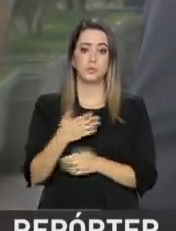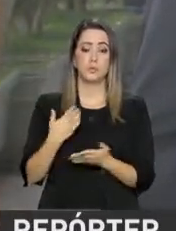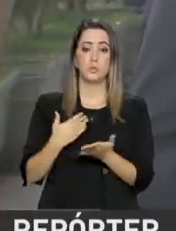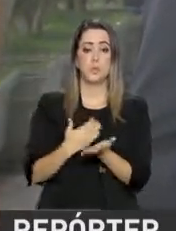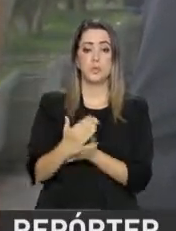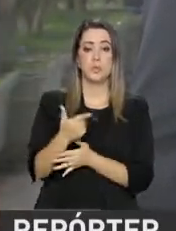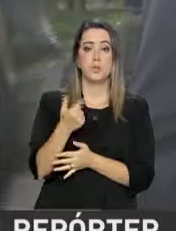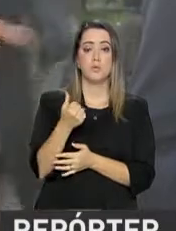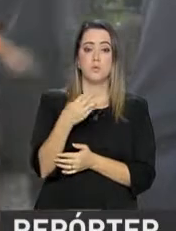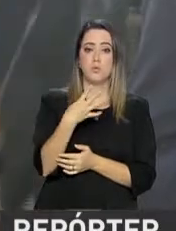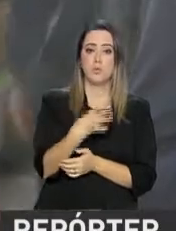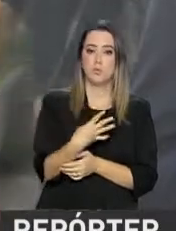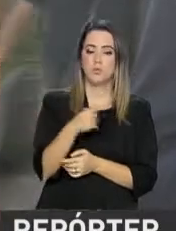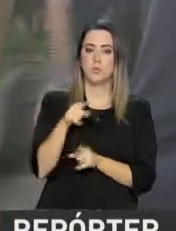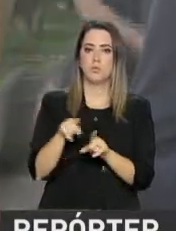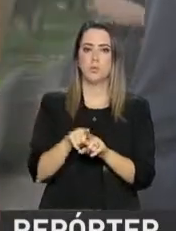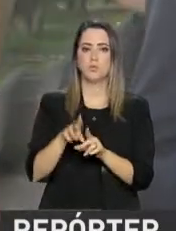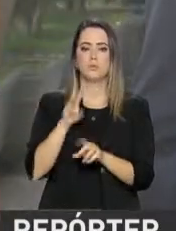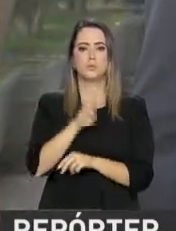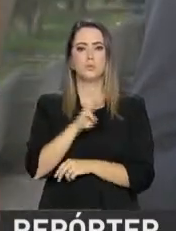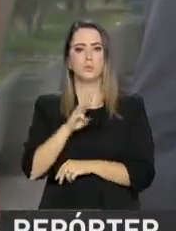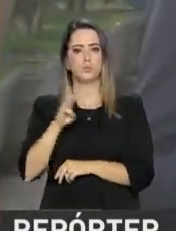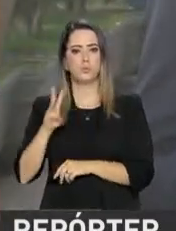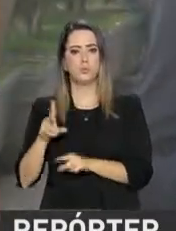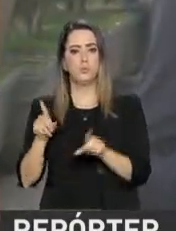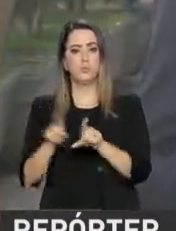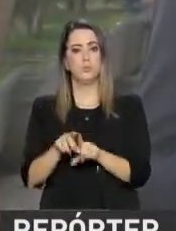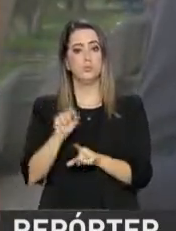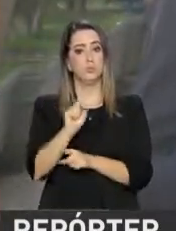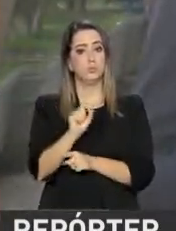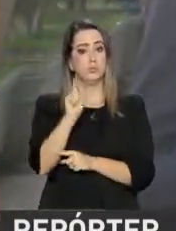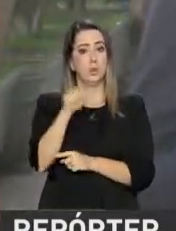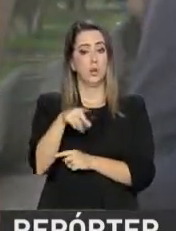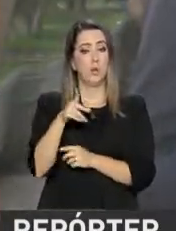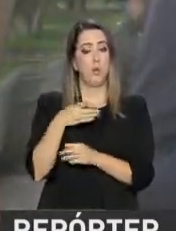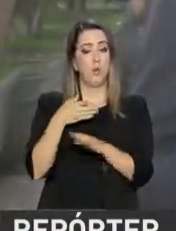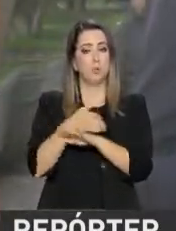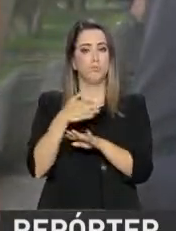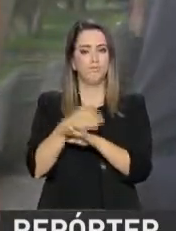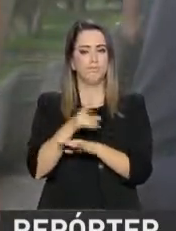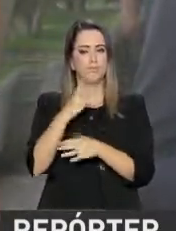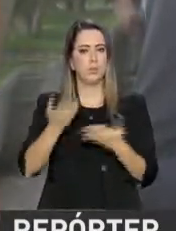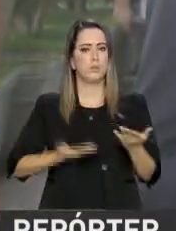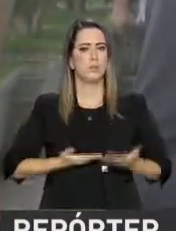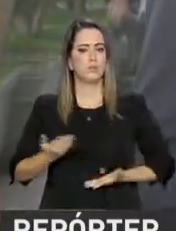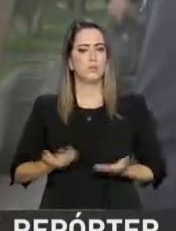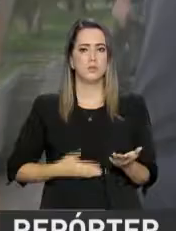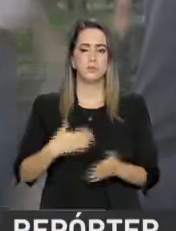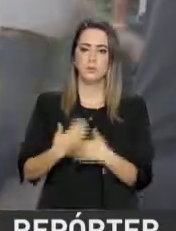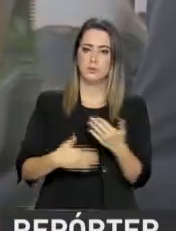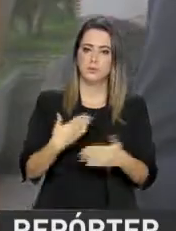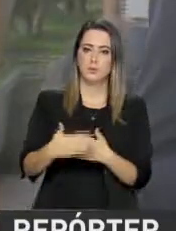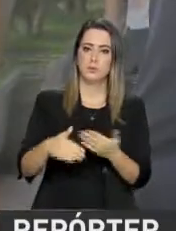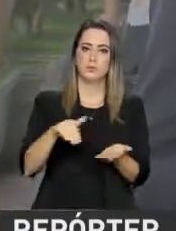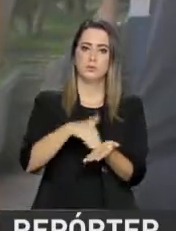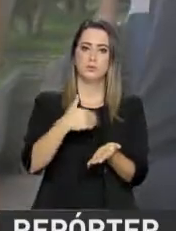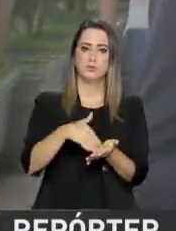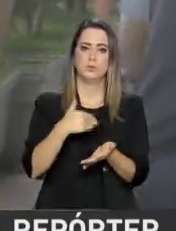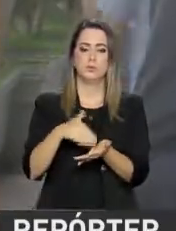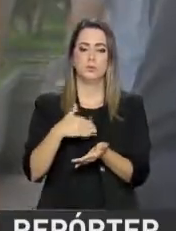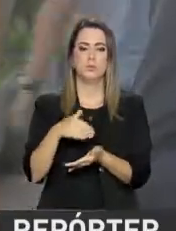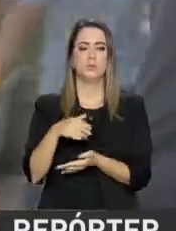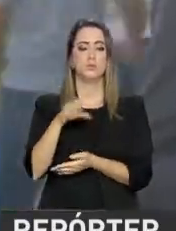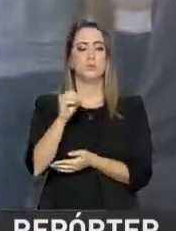2014 o brasileiro conta com a plataforma consumidor quanto goffi um serviço desenvolvido pela secretaria nacional do